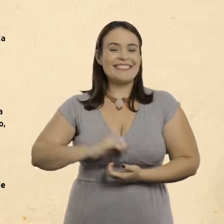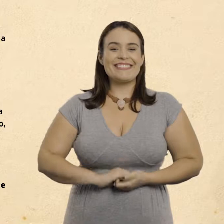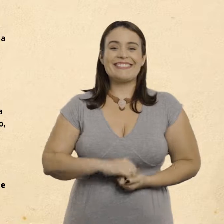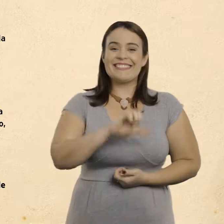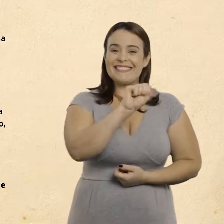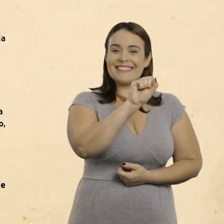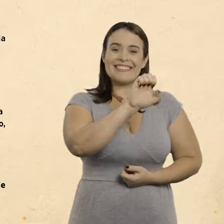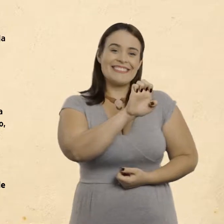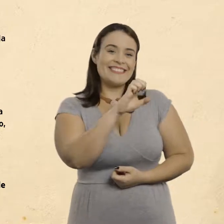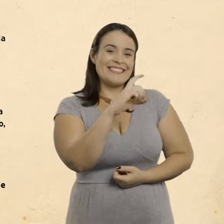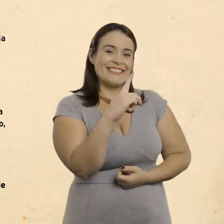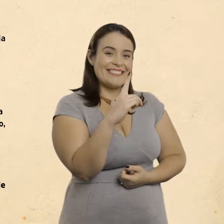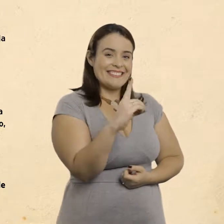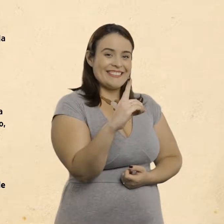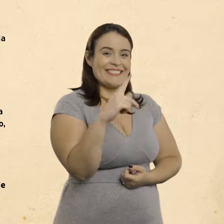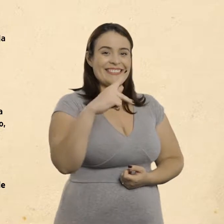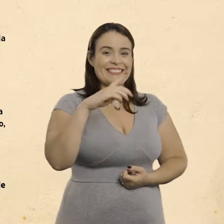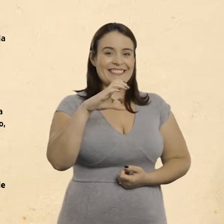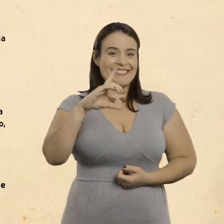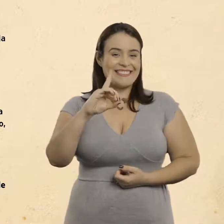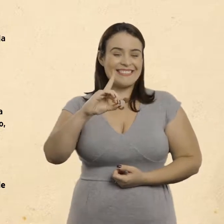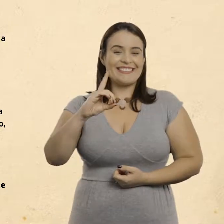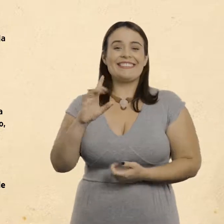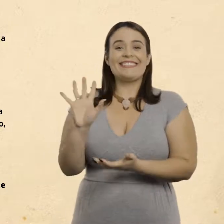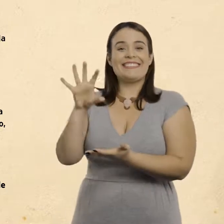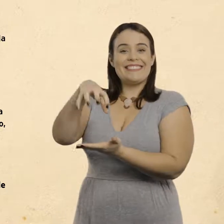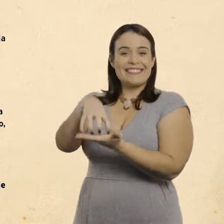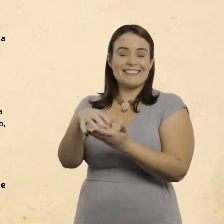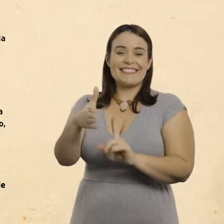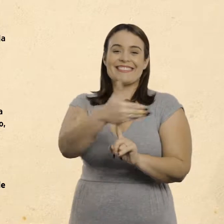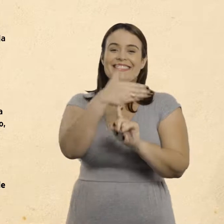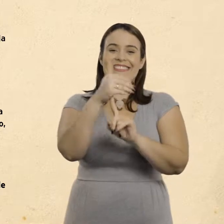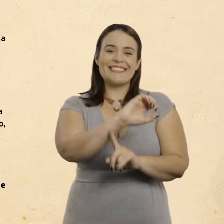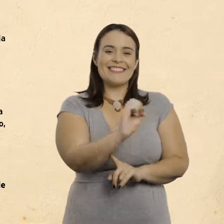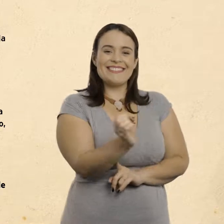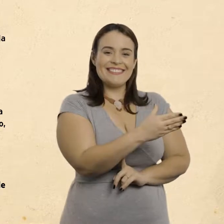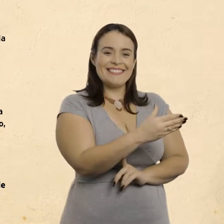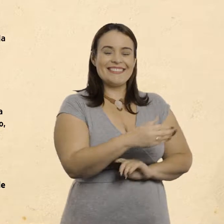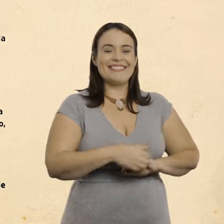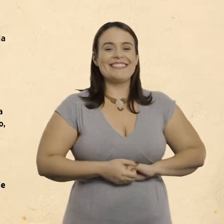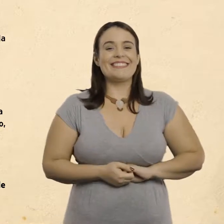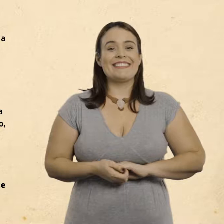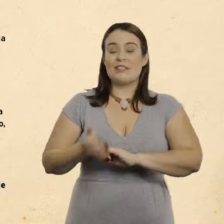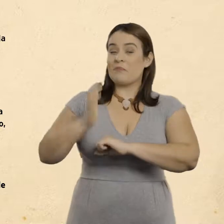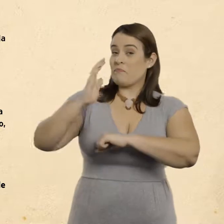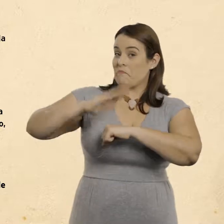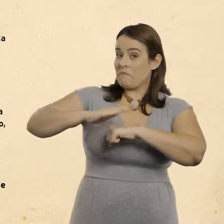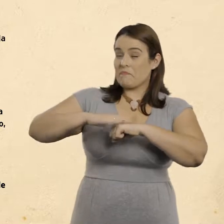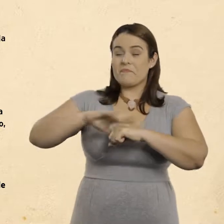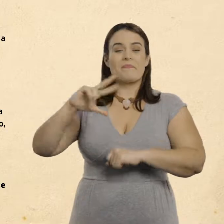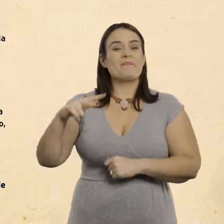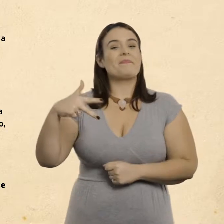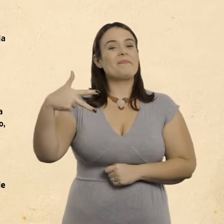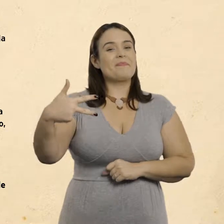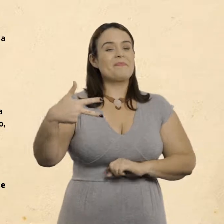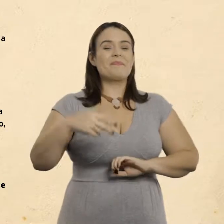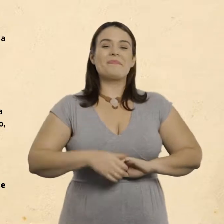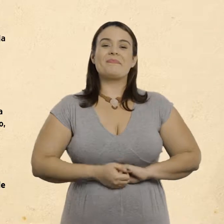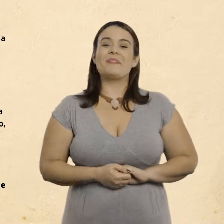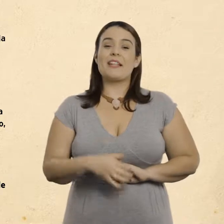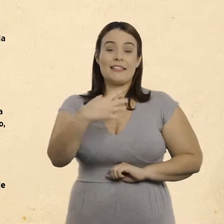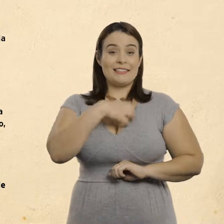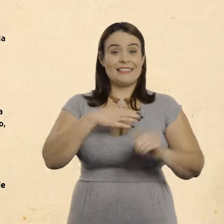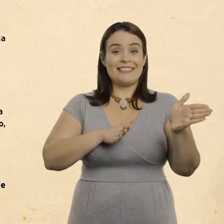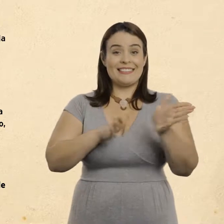São Paulo. SEDPCD. Centro de Tecnologia e Inovação. CTI. Execução, mais